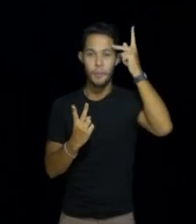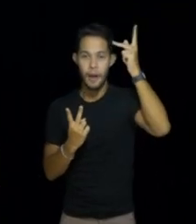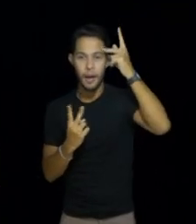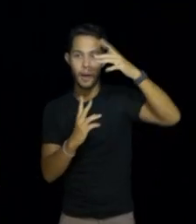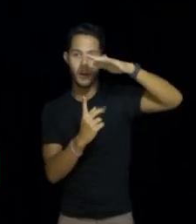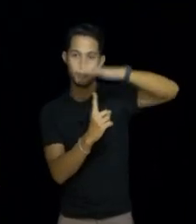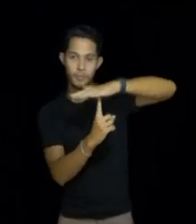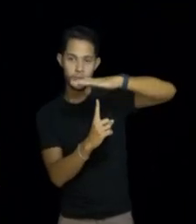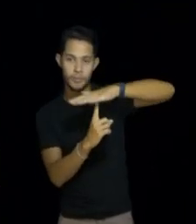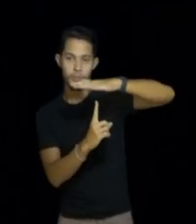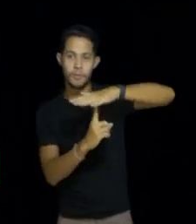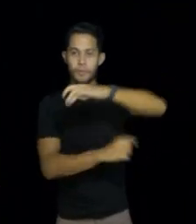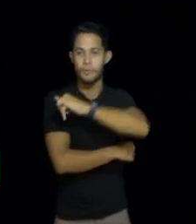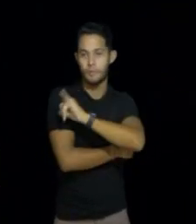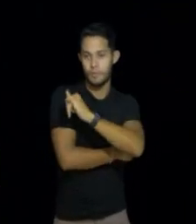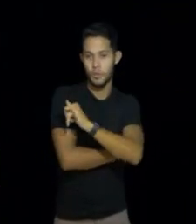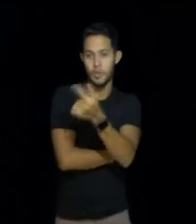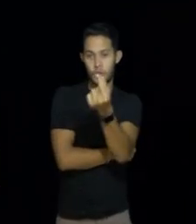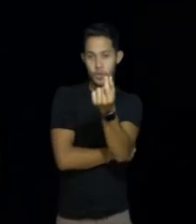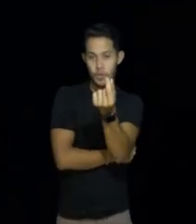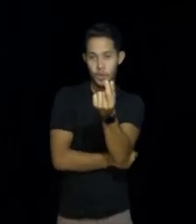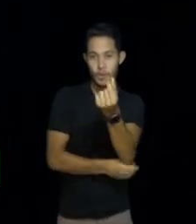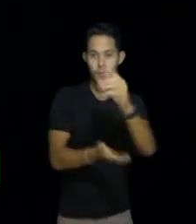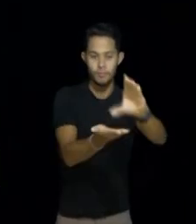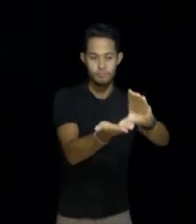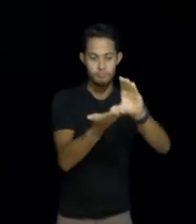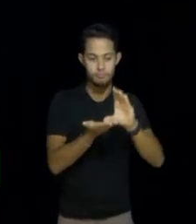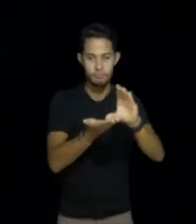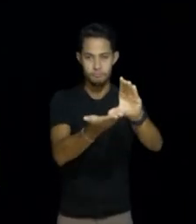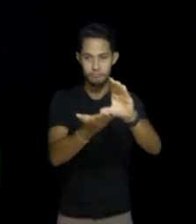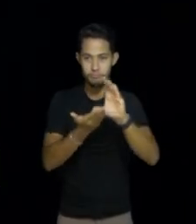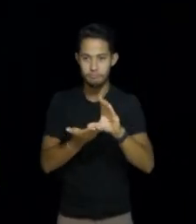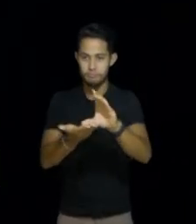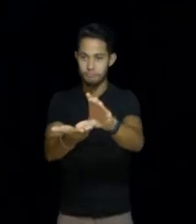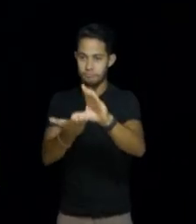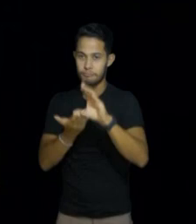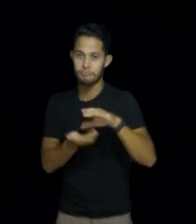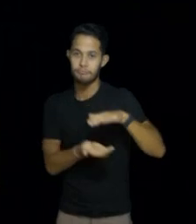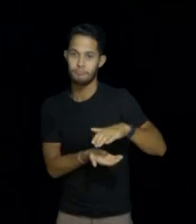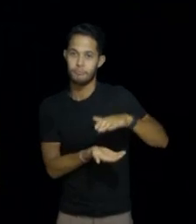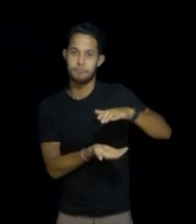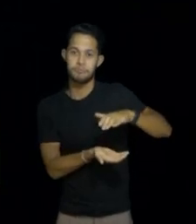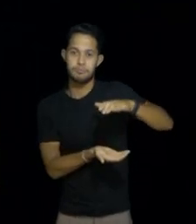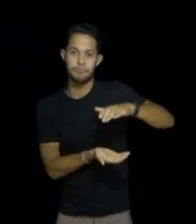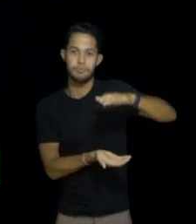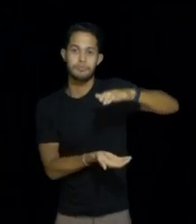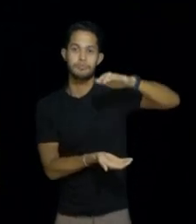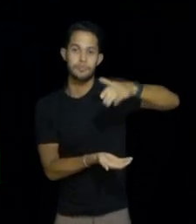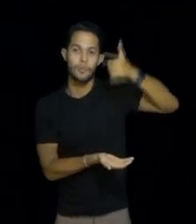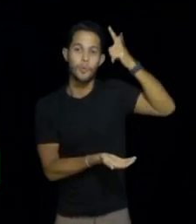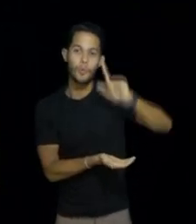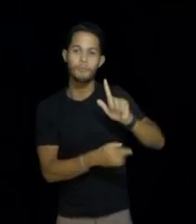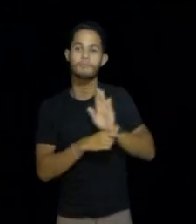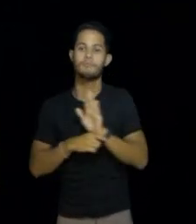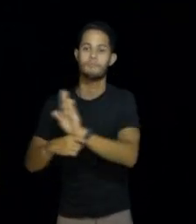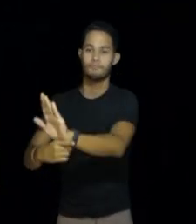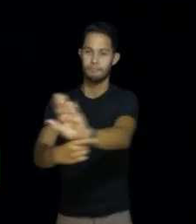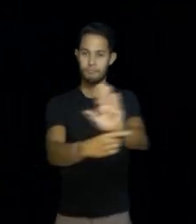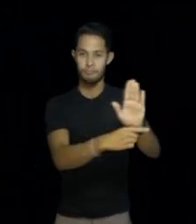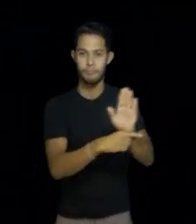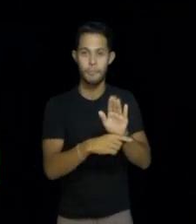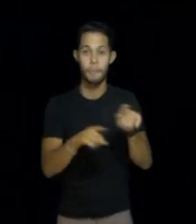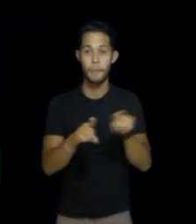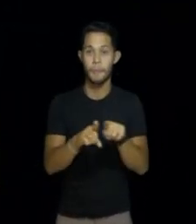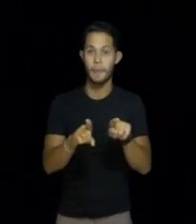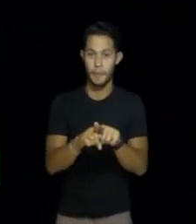mão da nossa associação vira 10, vira R$ 20. Cada real na mão da nossa associação. Por